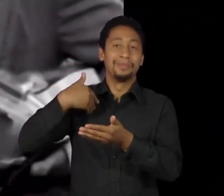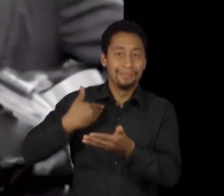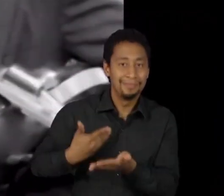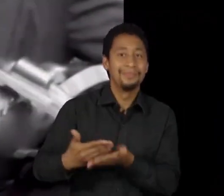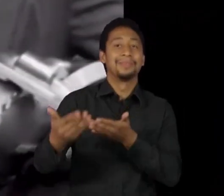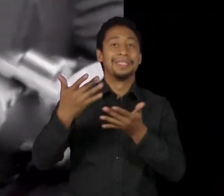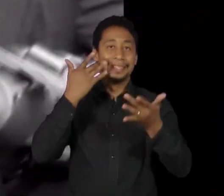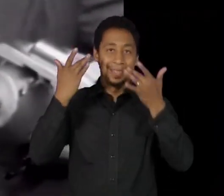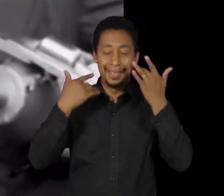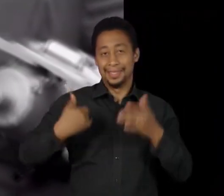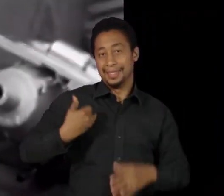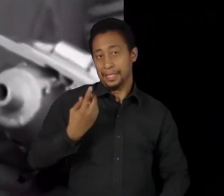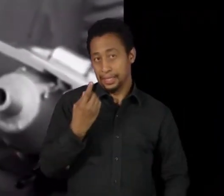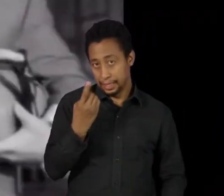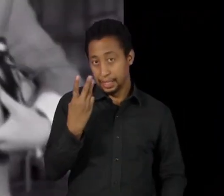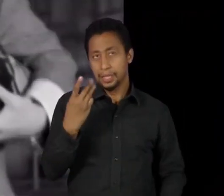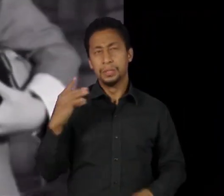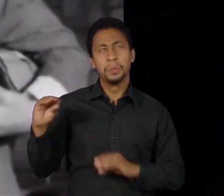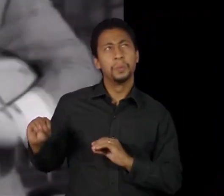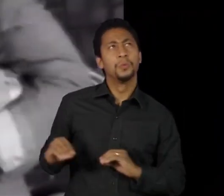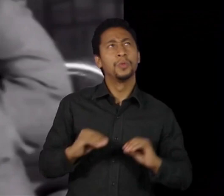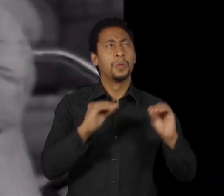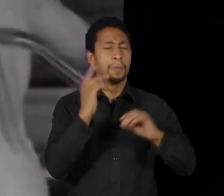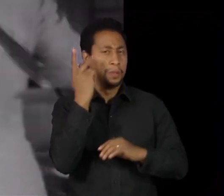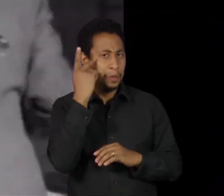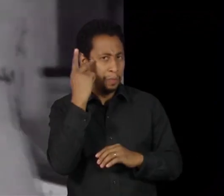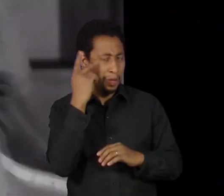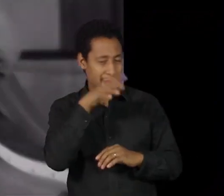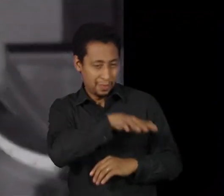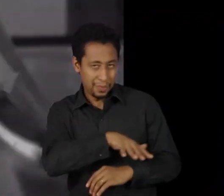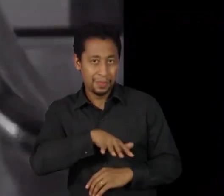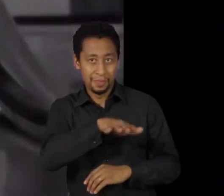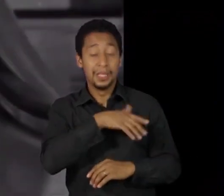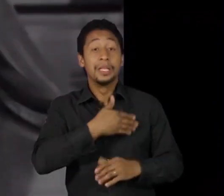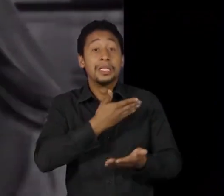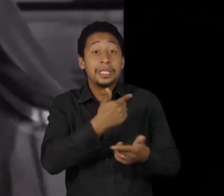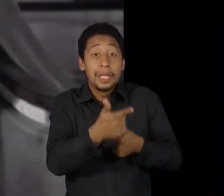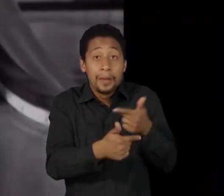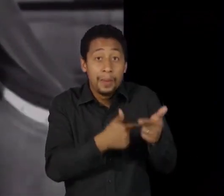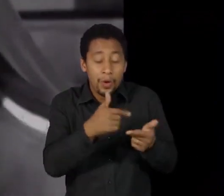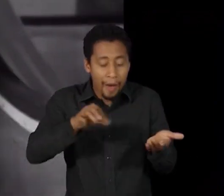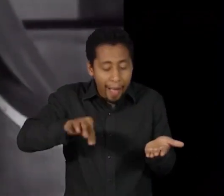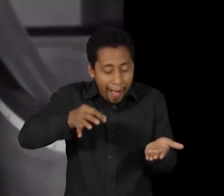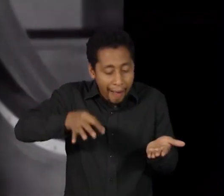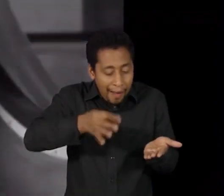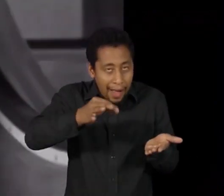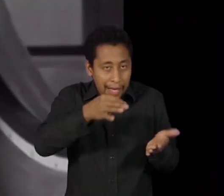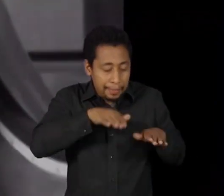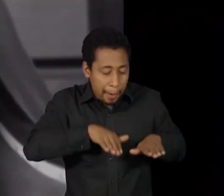Aos 13 anos, se mudou para São Paulo e por aqui trabalhou como alfaiate e funileiro.